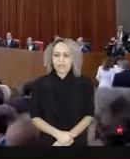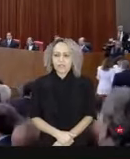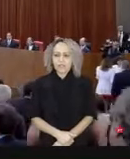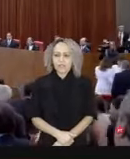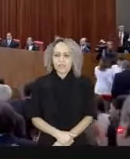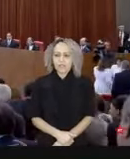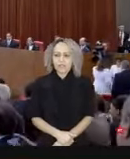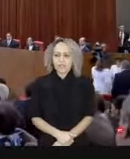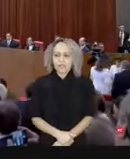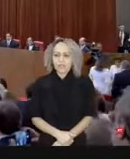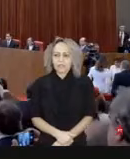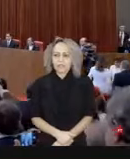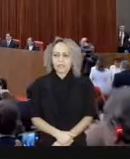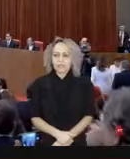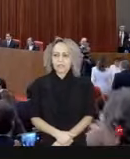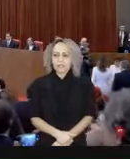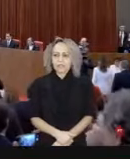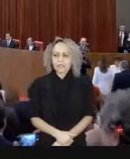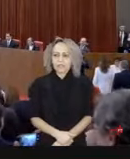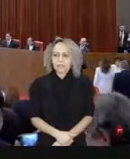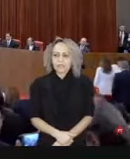Eleitoral.